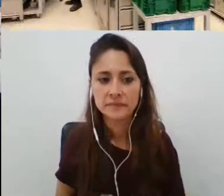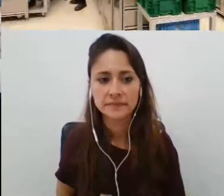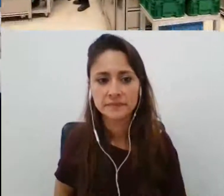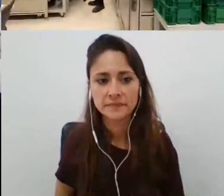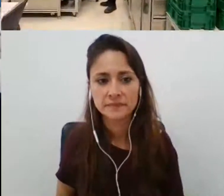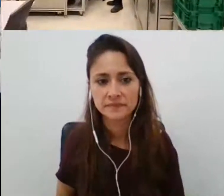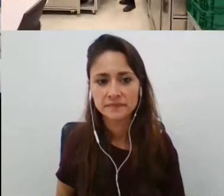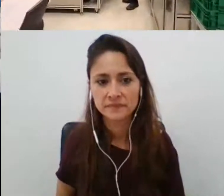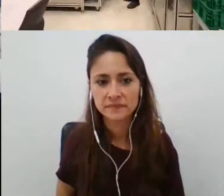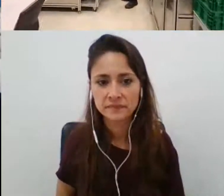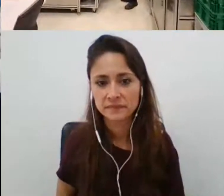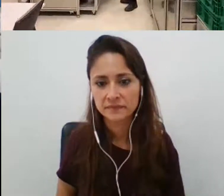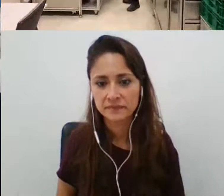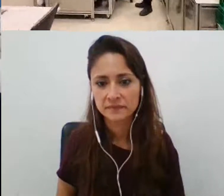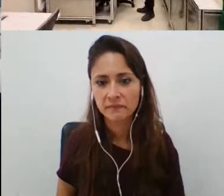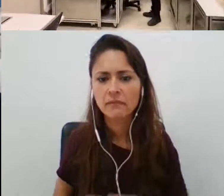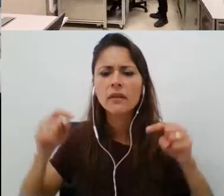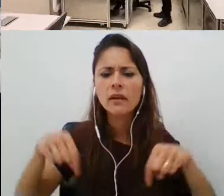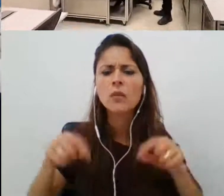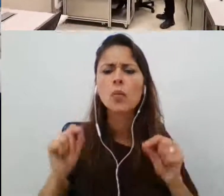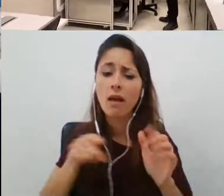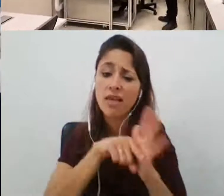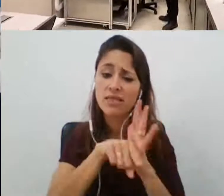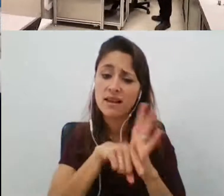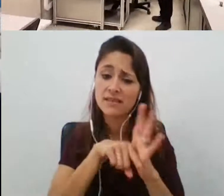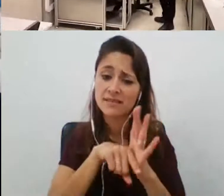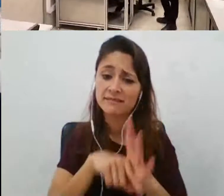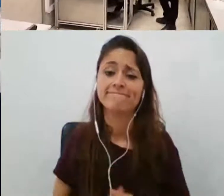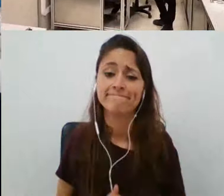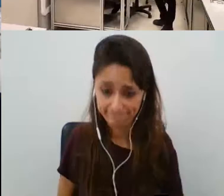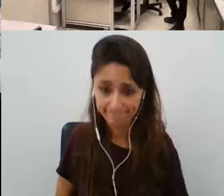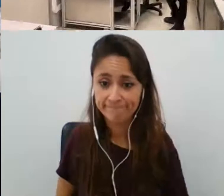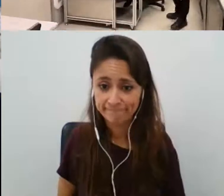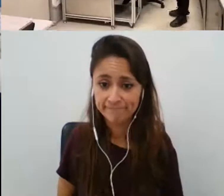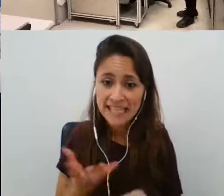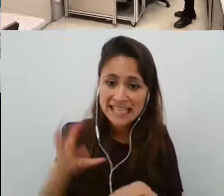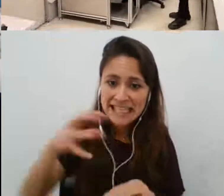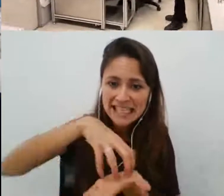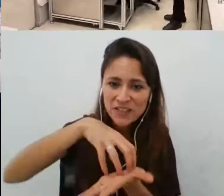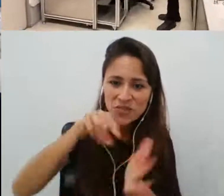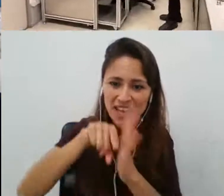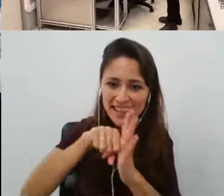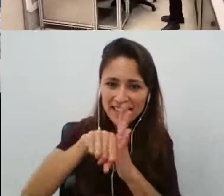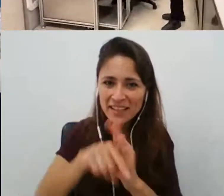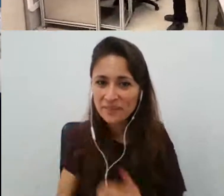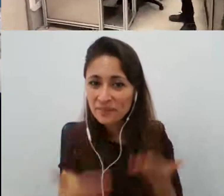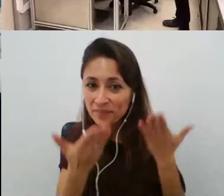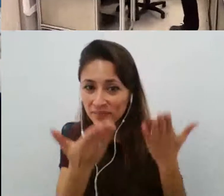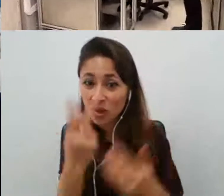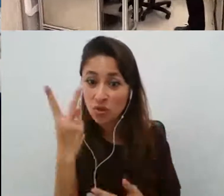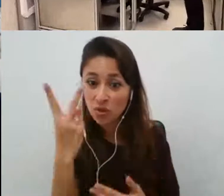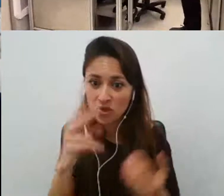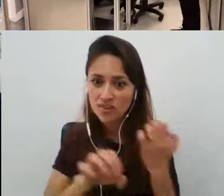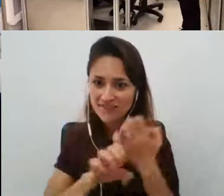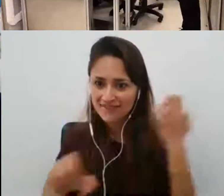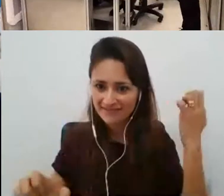laboratório de análise, que nós chamamos centro de análise. Aqui vocês estão vendo 2 engenheiros que eles